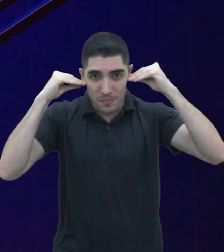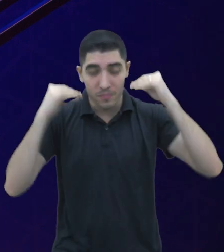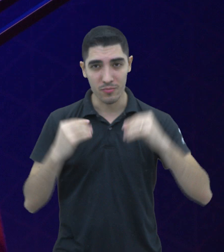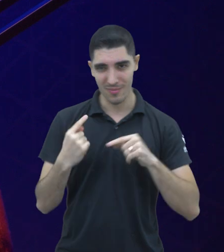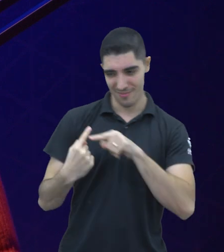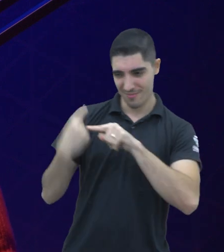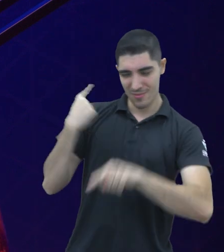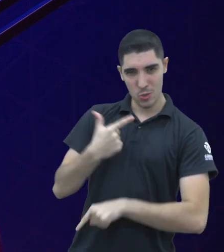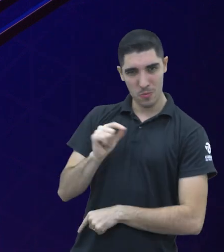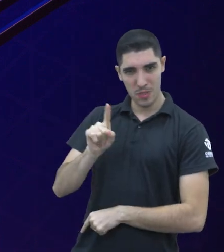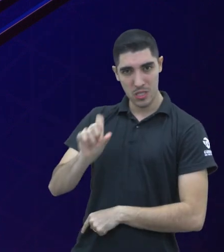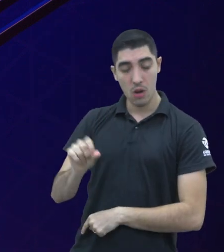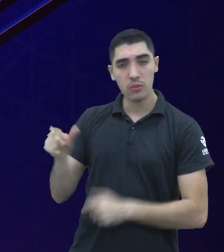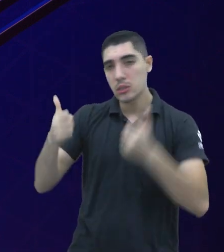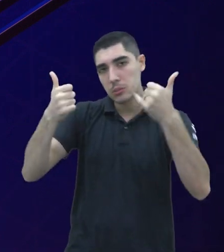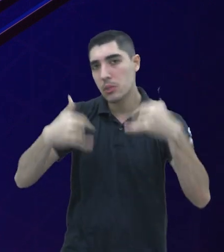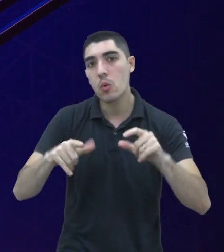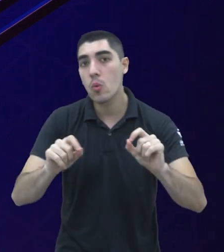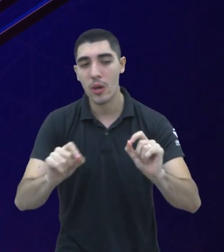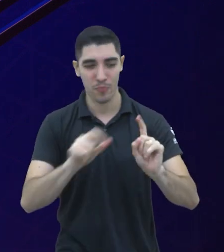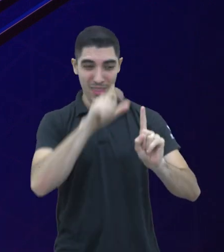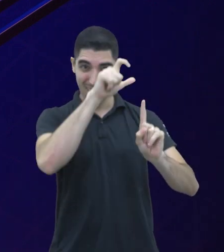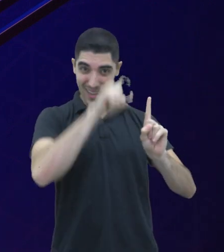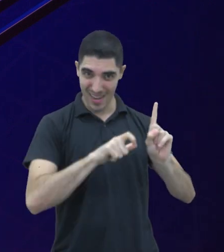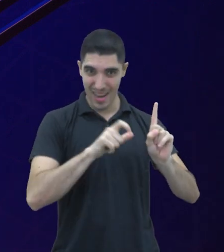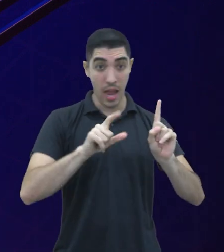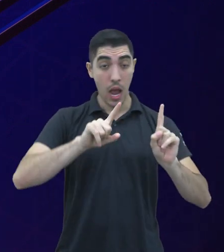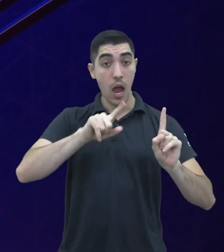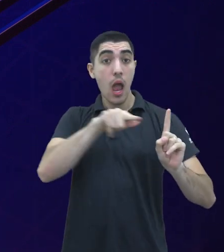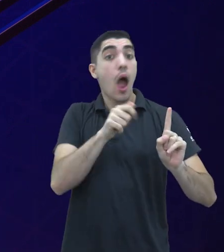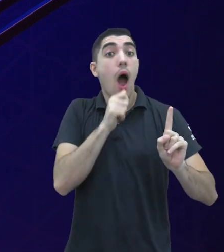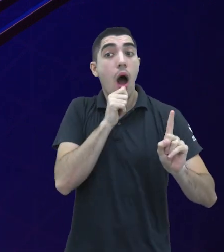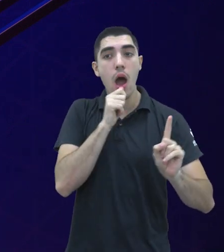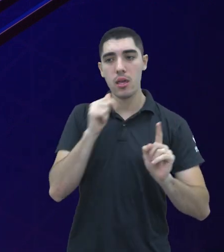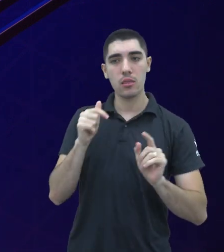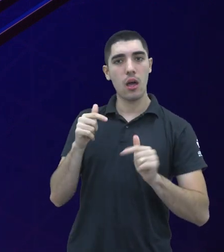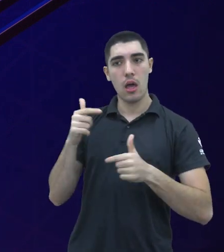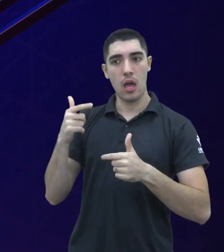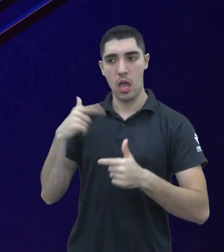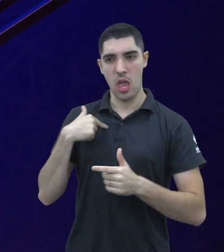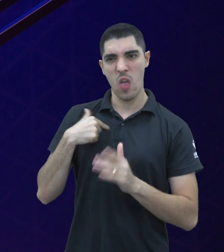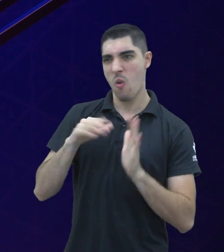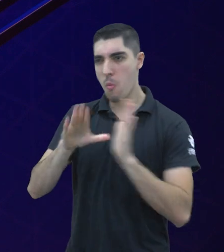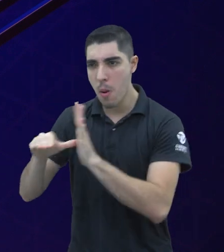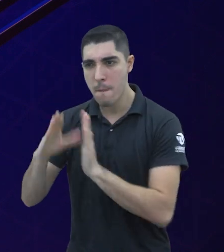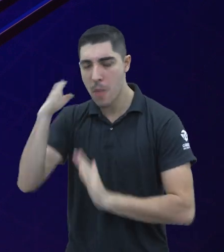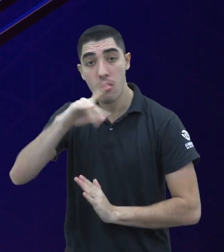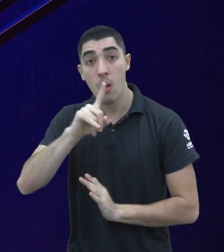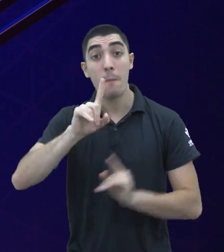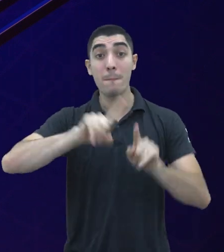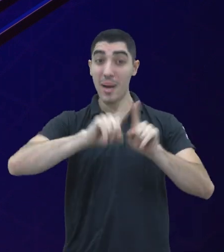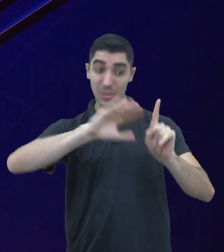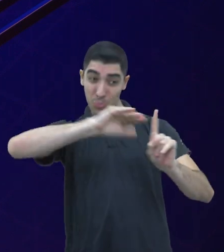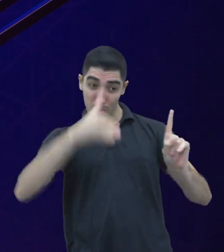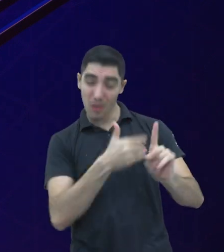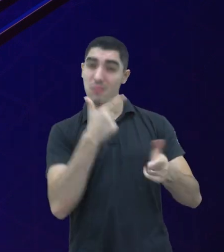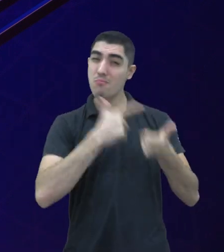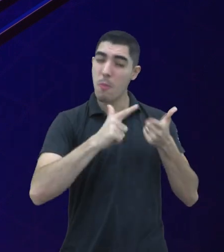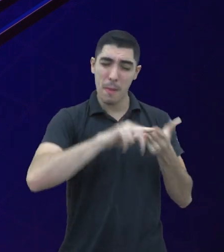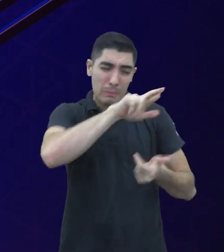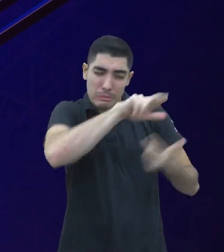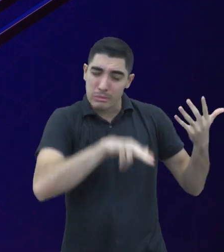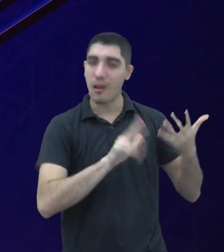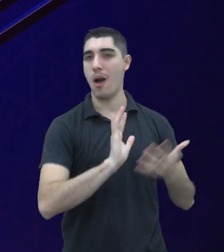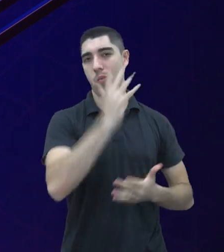Todd Phillips, vemos que antes de se tornar uma figura violenta, o Coringa sofre com uma série de exclusões sociais que afetam a